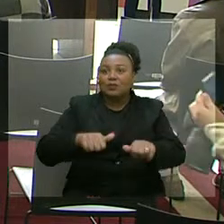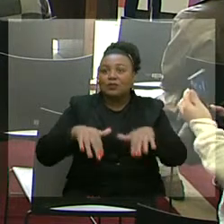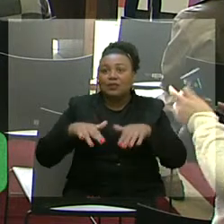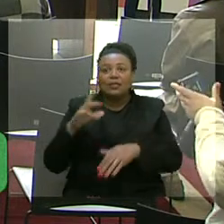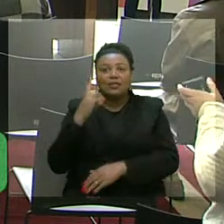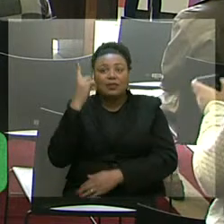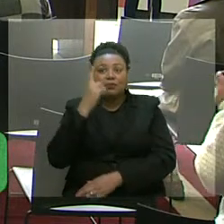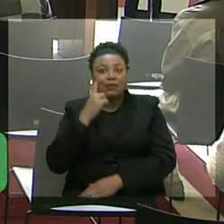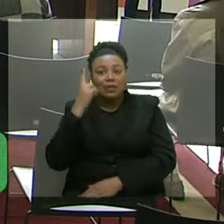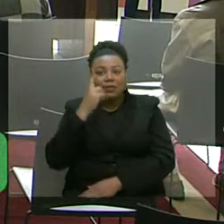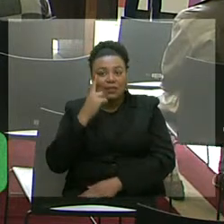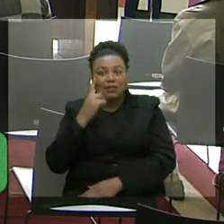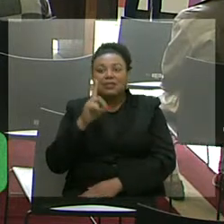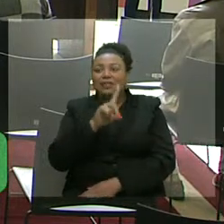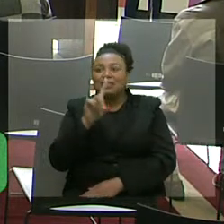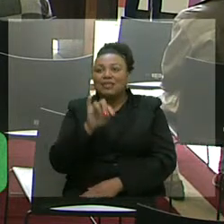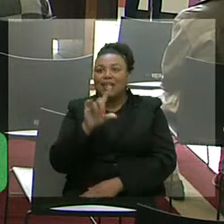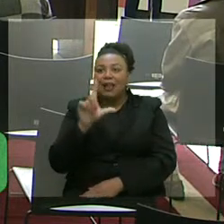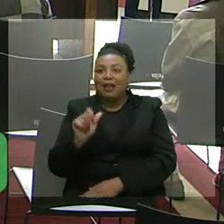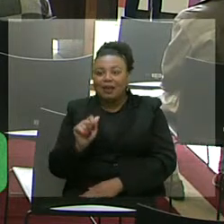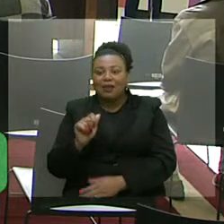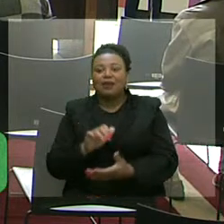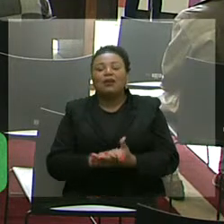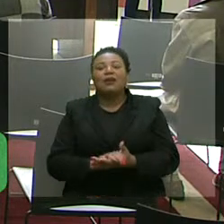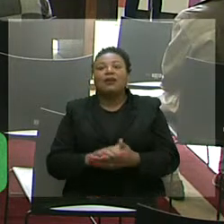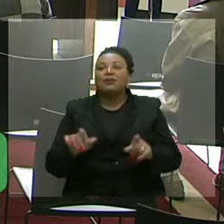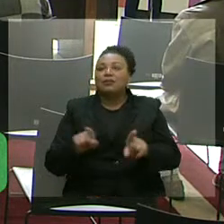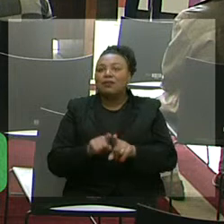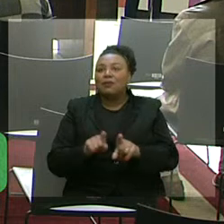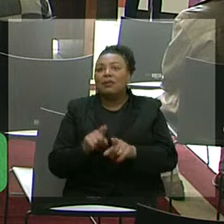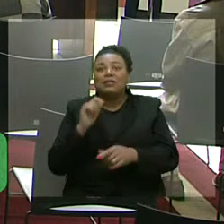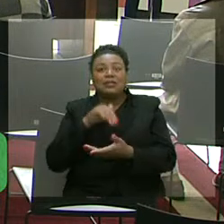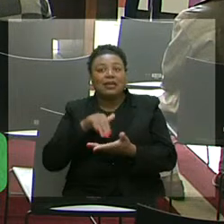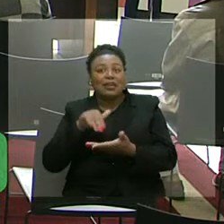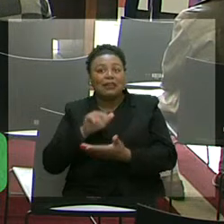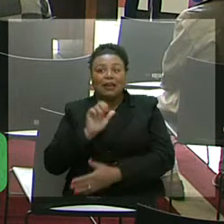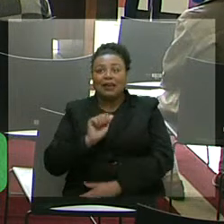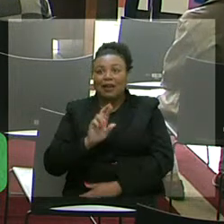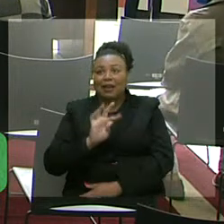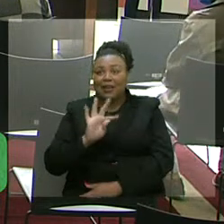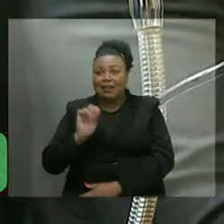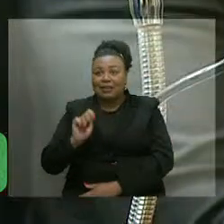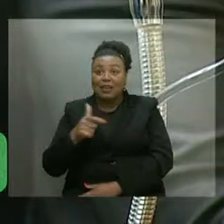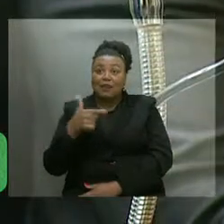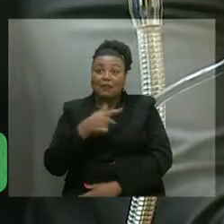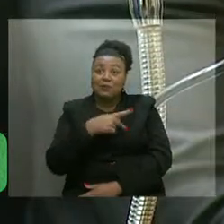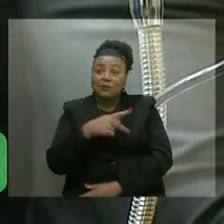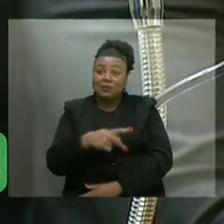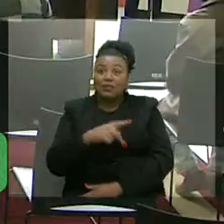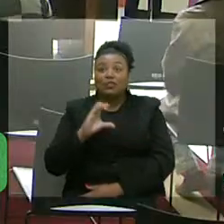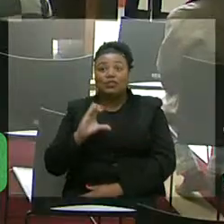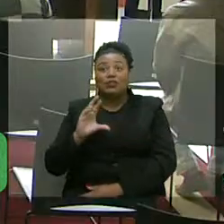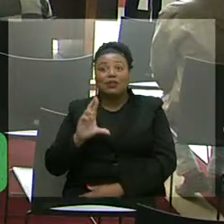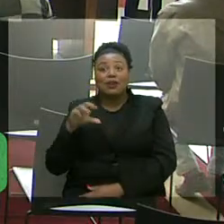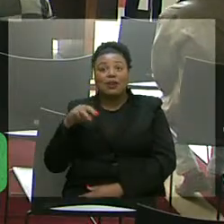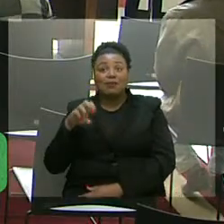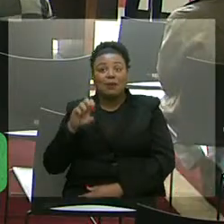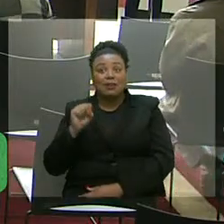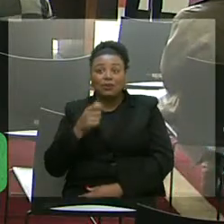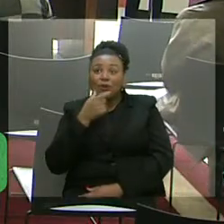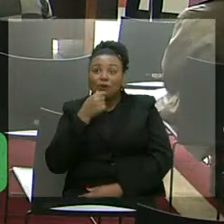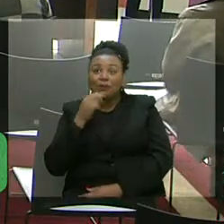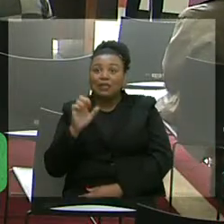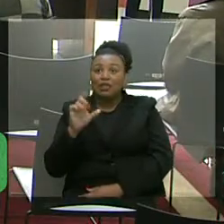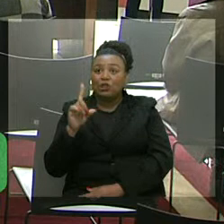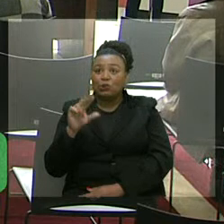deputada Zila Breitenbach, da secretária estadual de Saúde, Arita Bergman, do vice-presidente do CREMERS, doutor Eduardo Trindade,